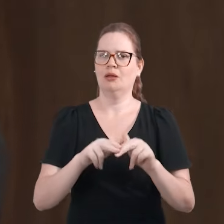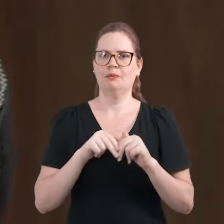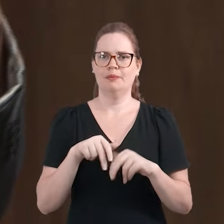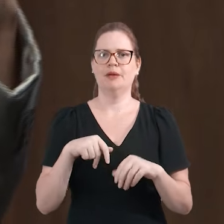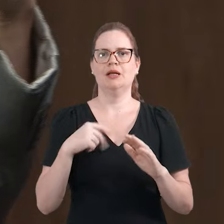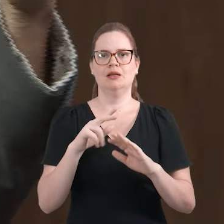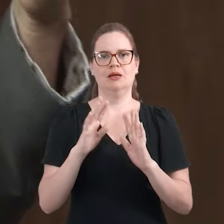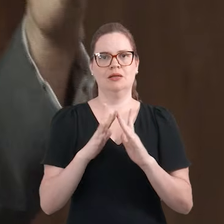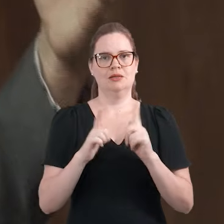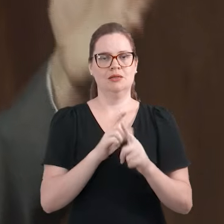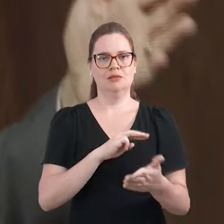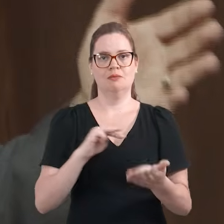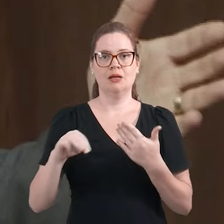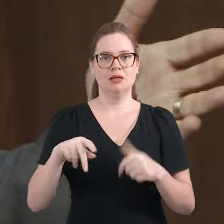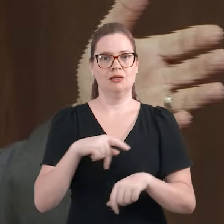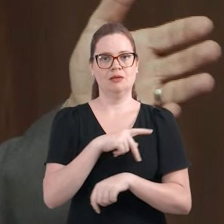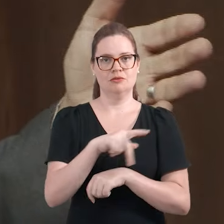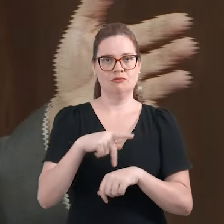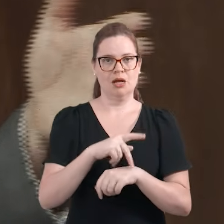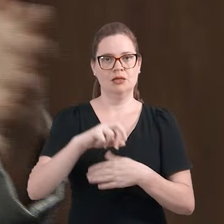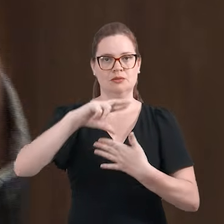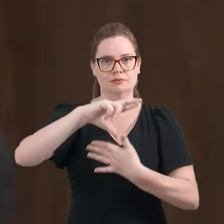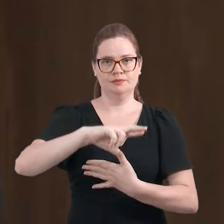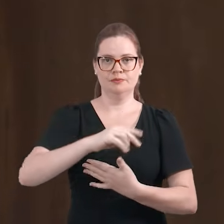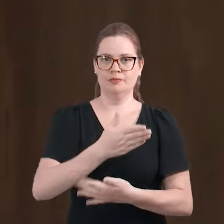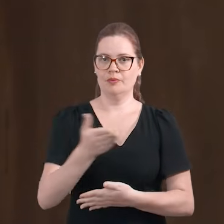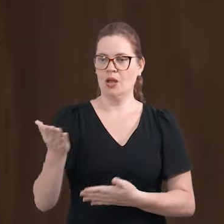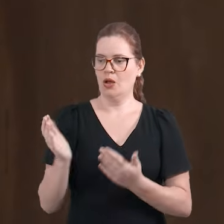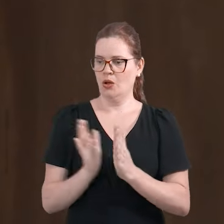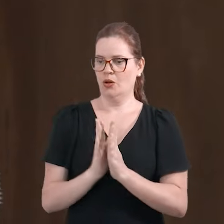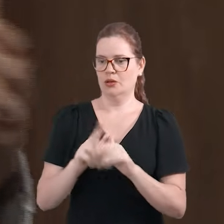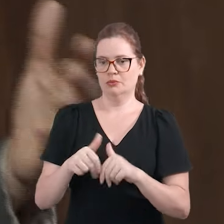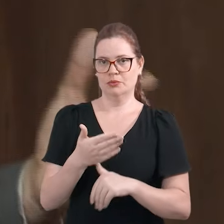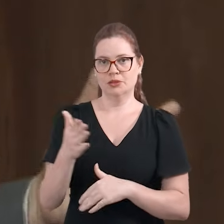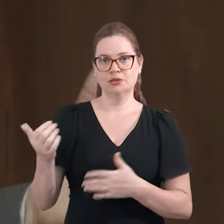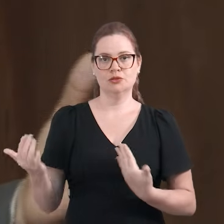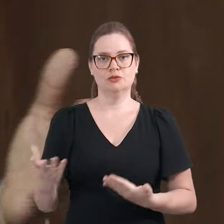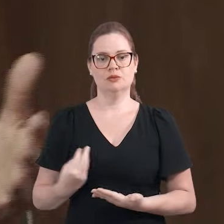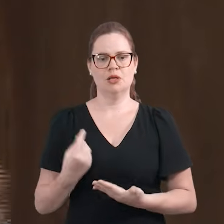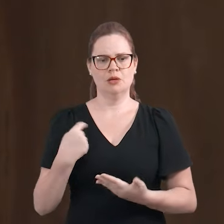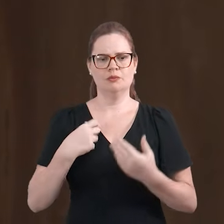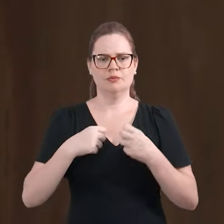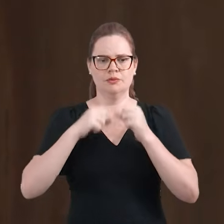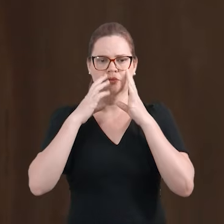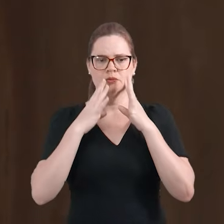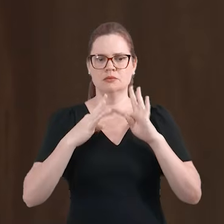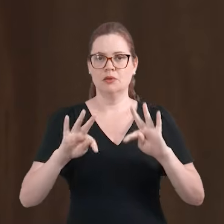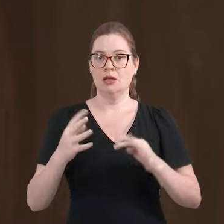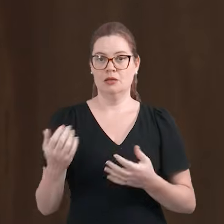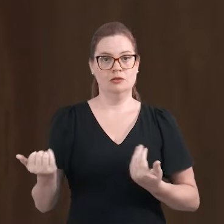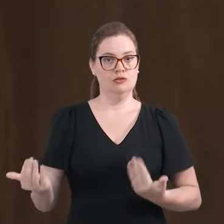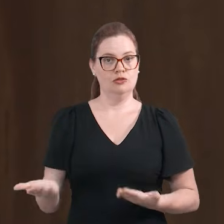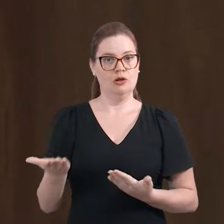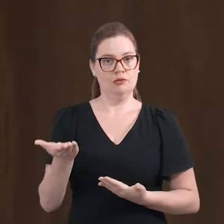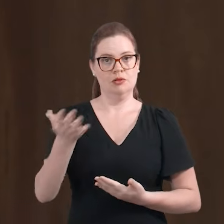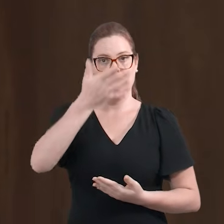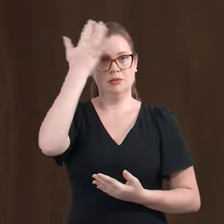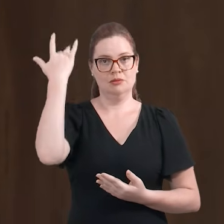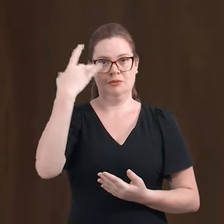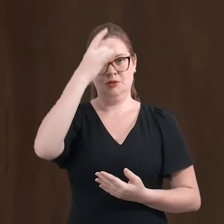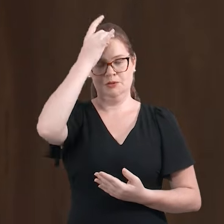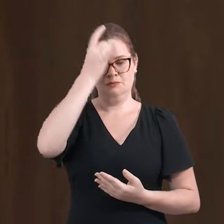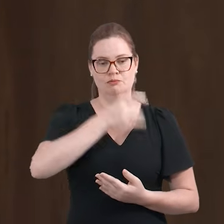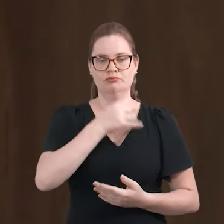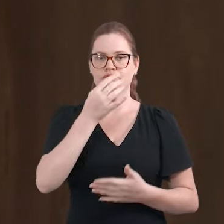Amém. Ore por esses jovens que estão aqui. Jovens, eu posso testemunhar, pastor Josias, Raíza, jovens cheios do Espírito